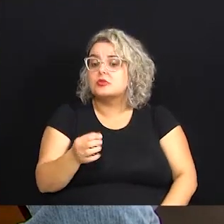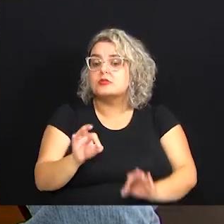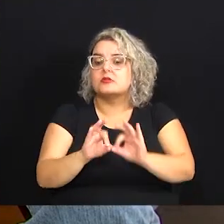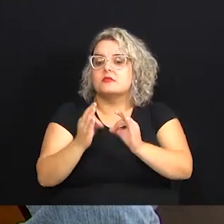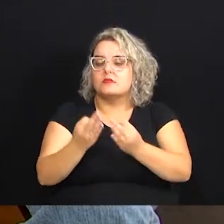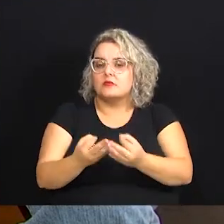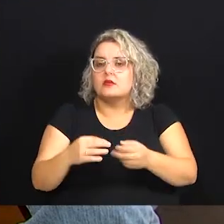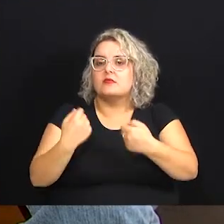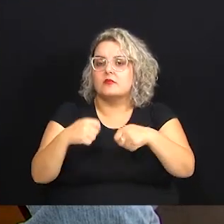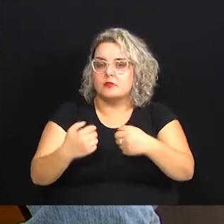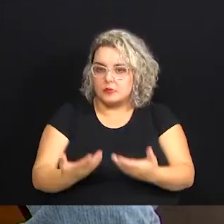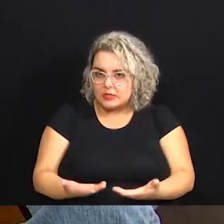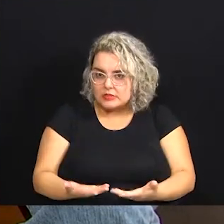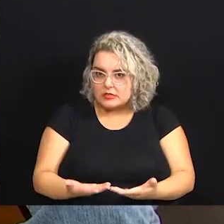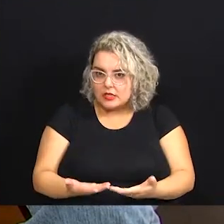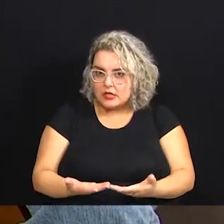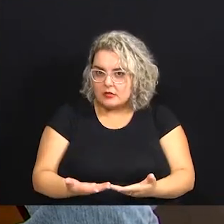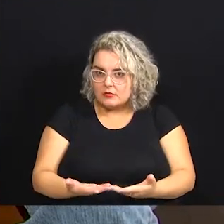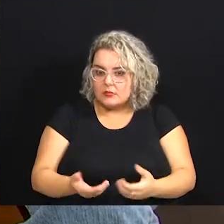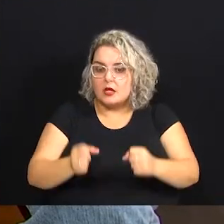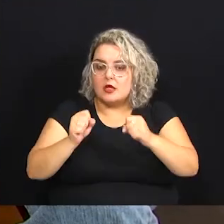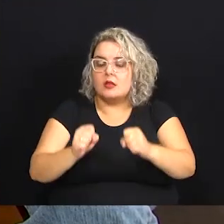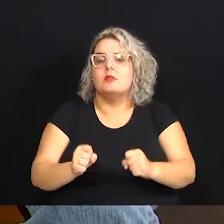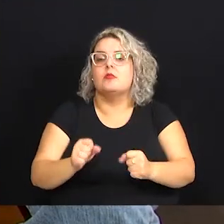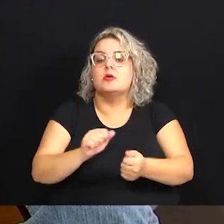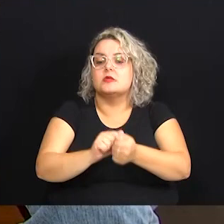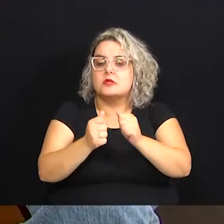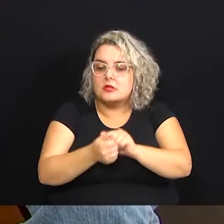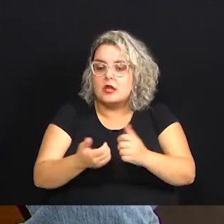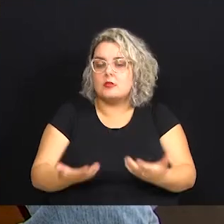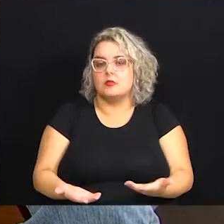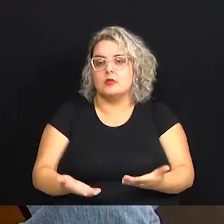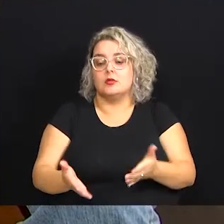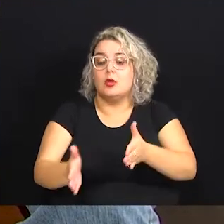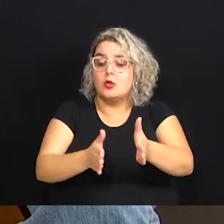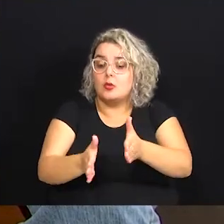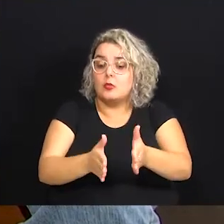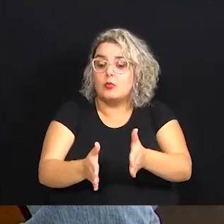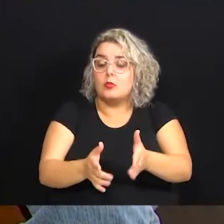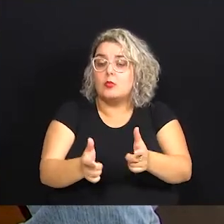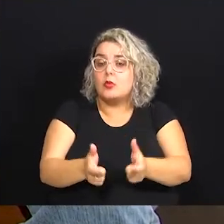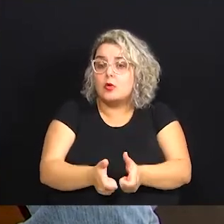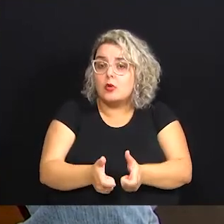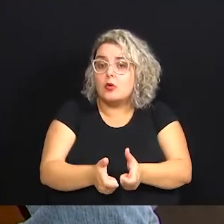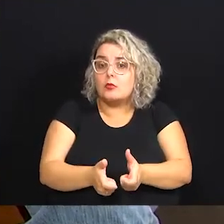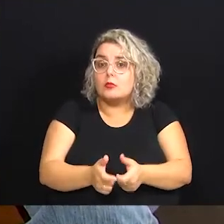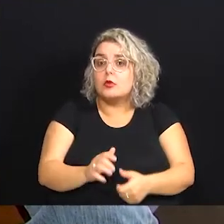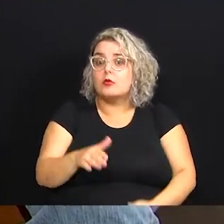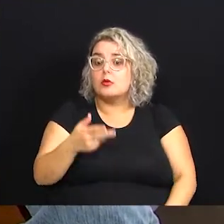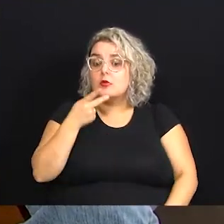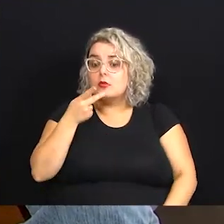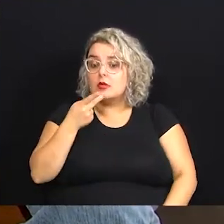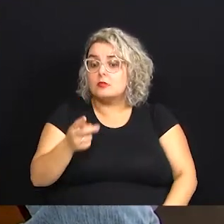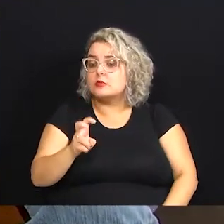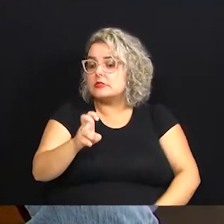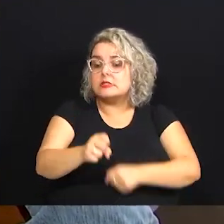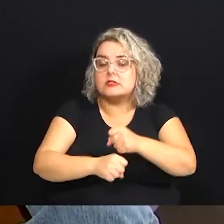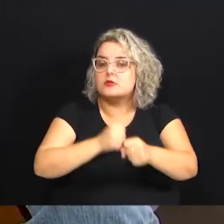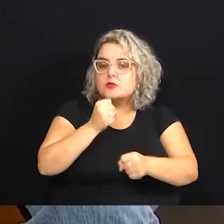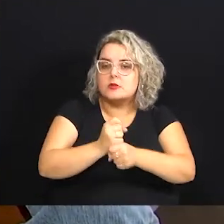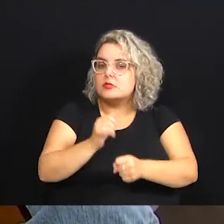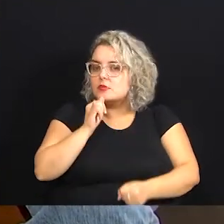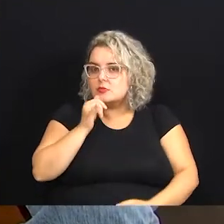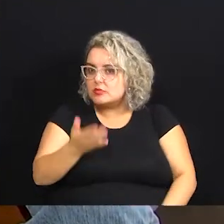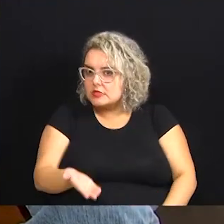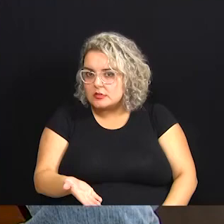essa família vai precisar para que ela possa se restabelecer num curto espaço de tempo. Quando eu digo curto espaço de tempo, em 5 anos,